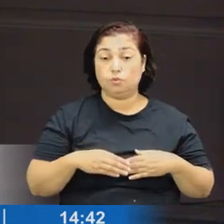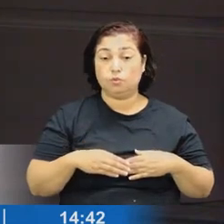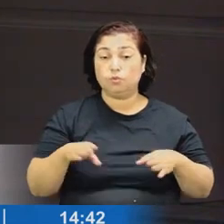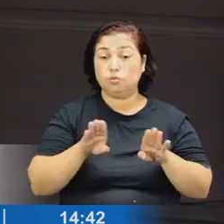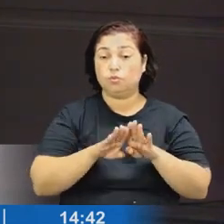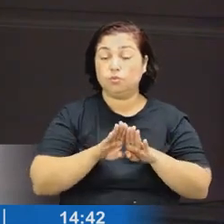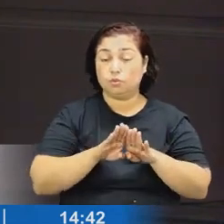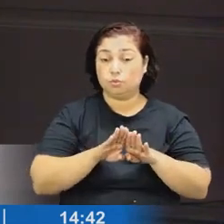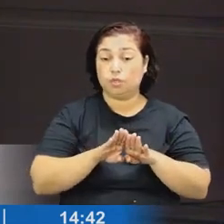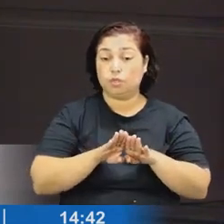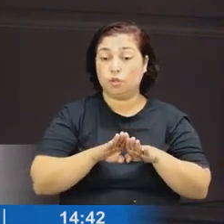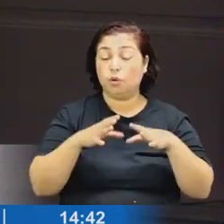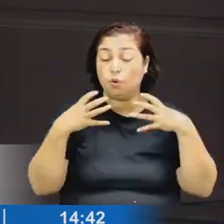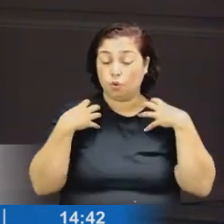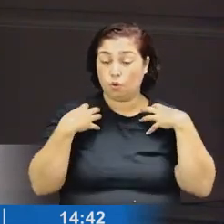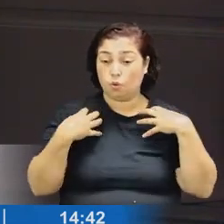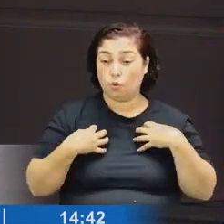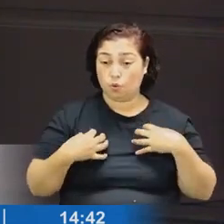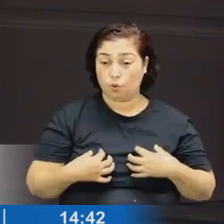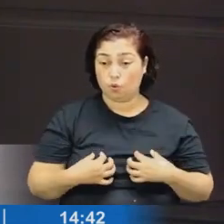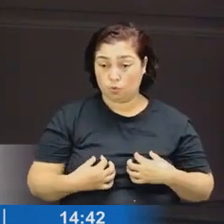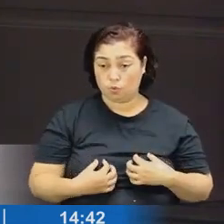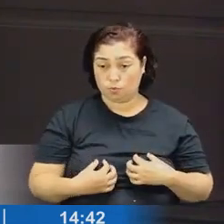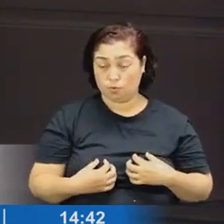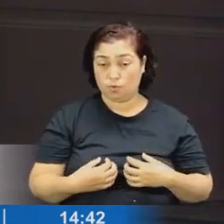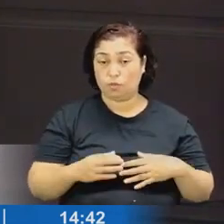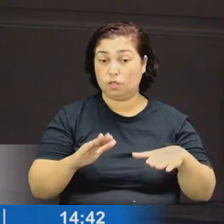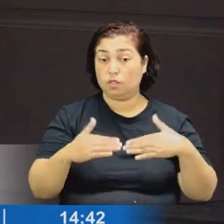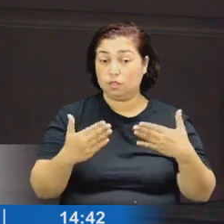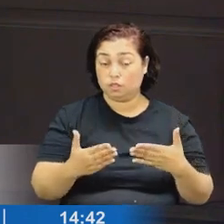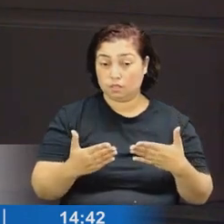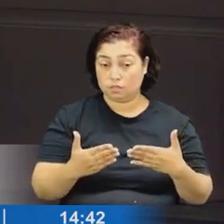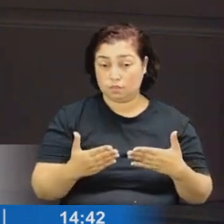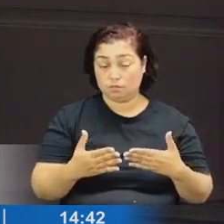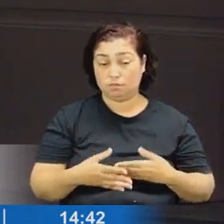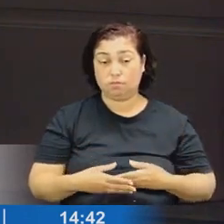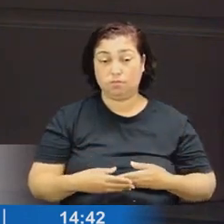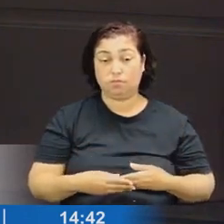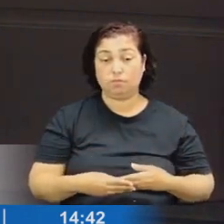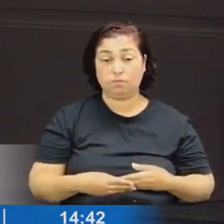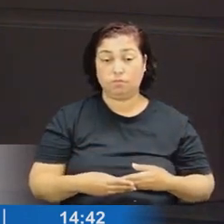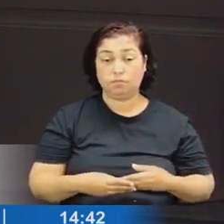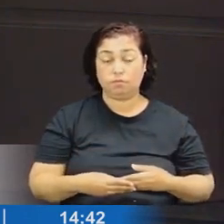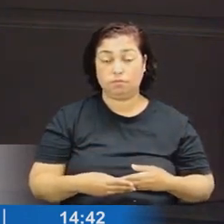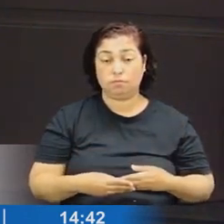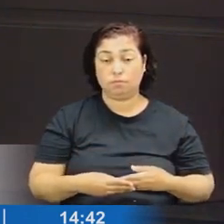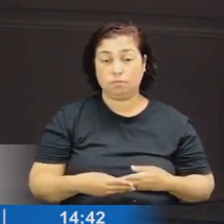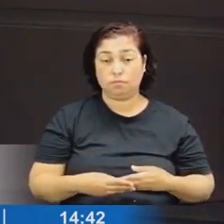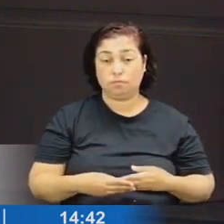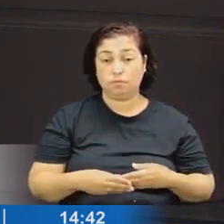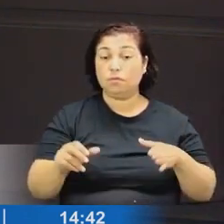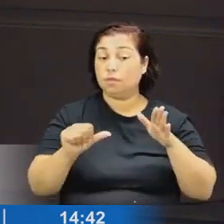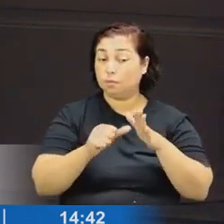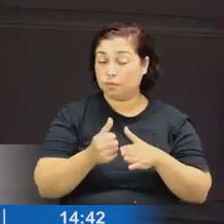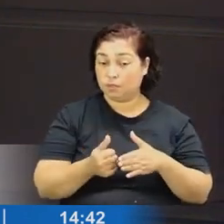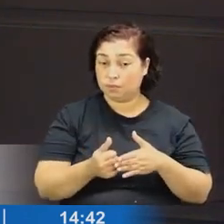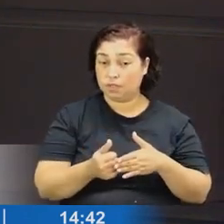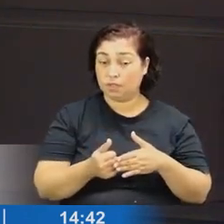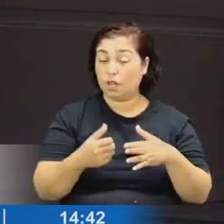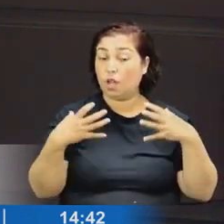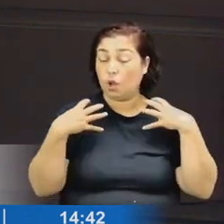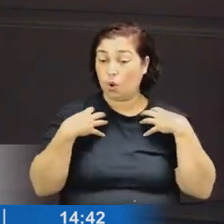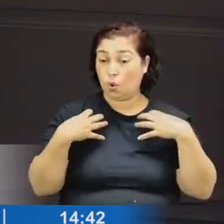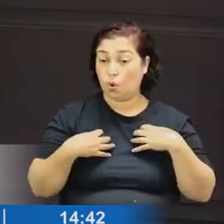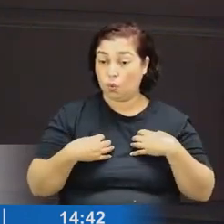a questão do corpo dele do corpo então assim a coisa a coisa primária é o corpo